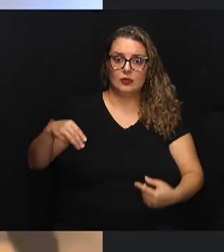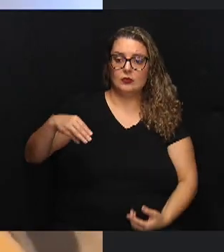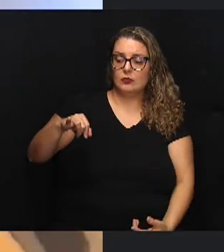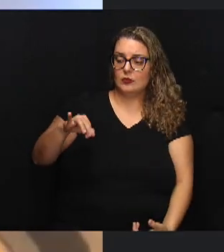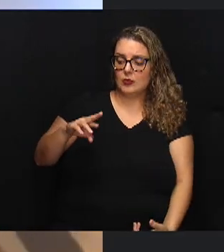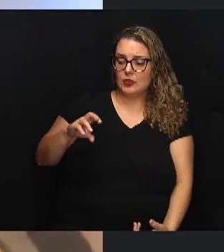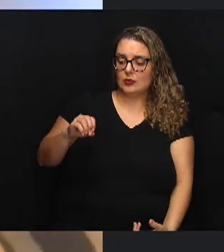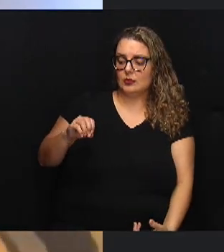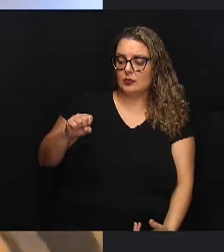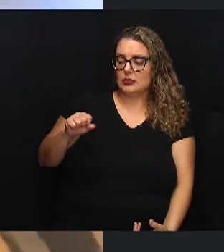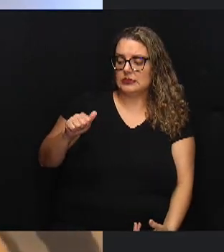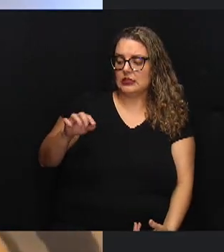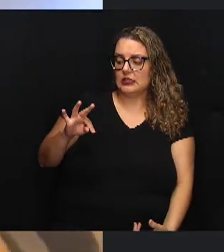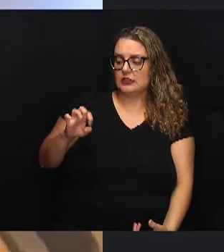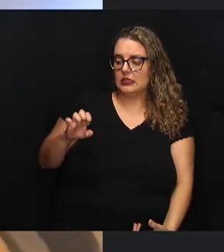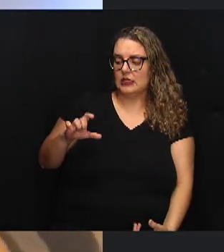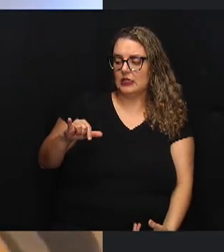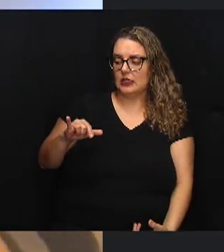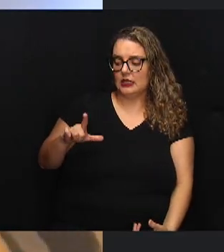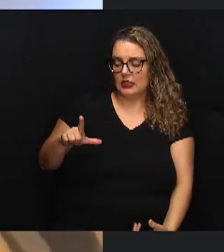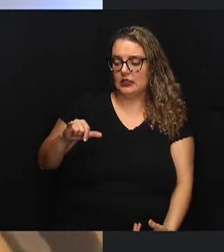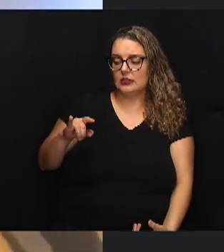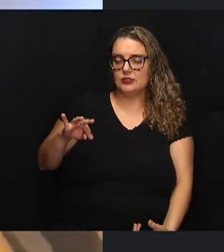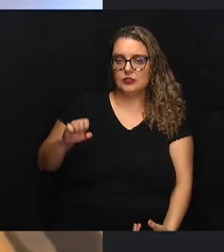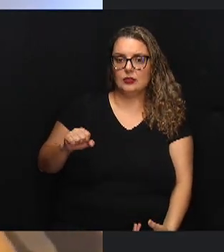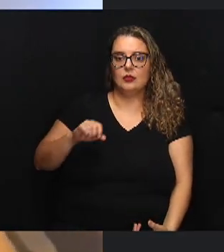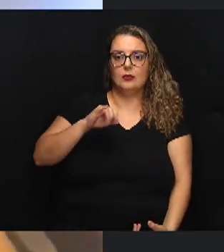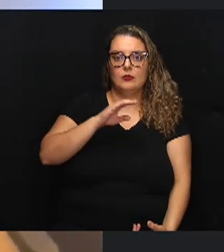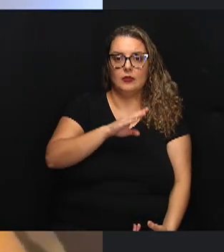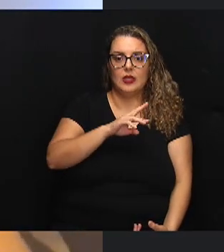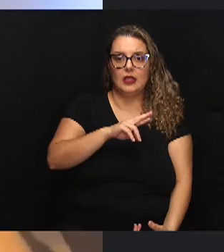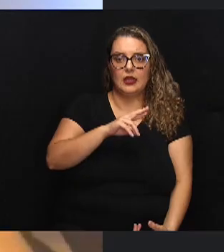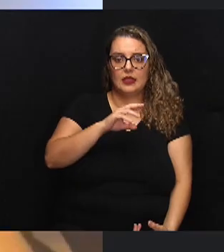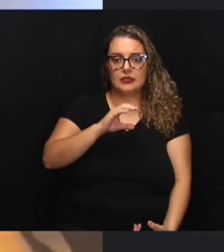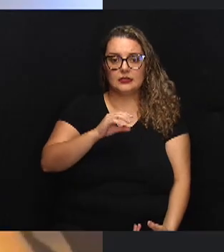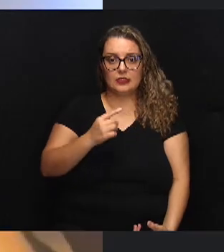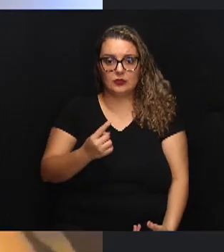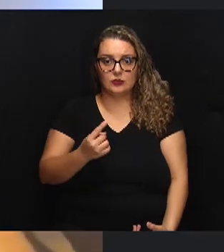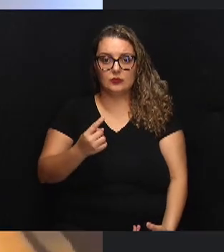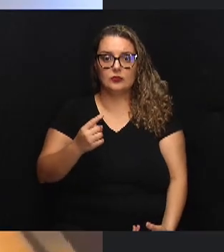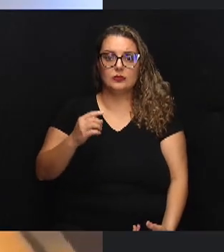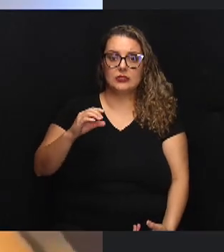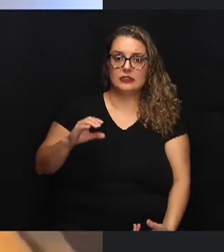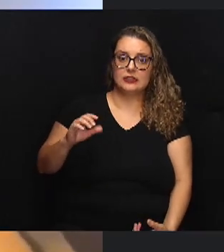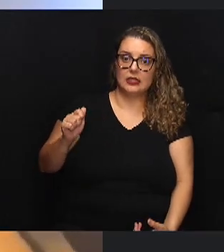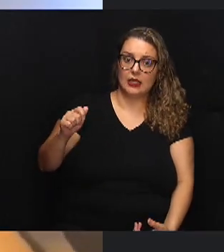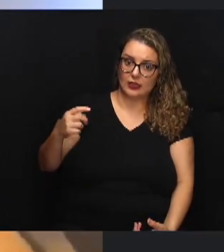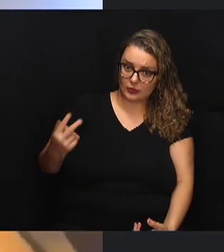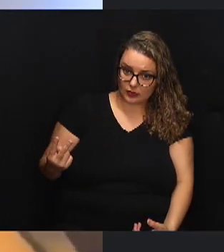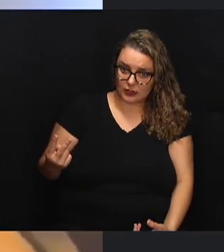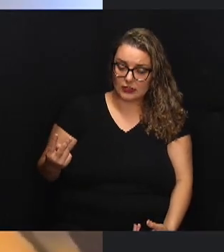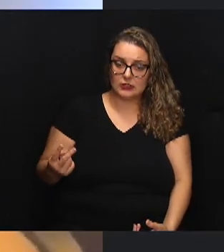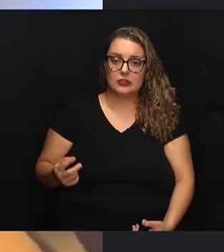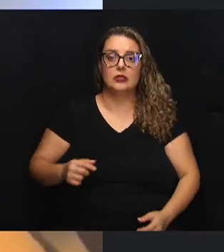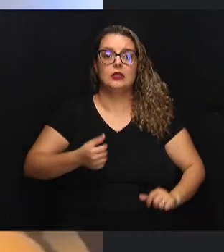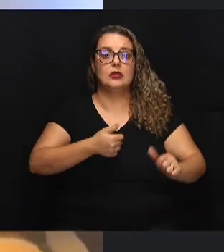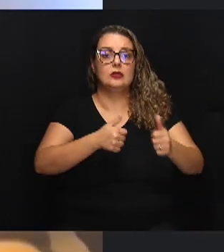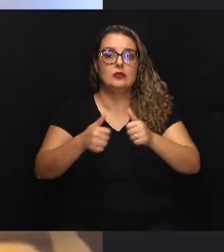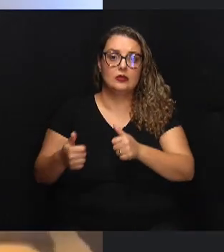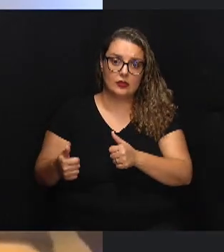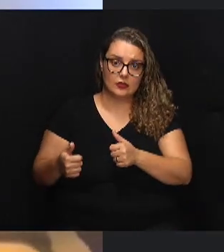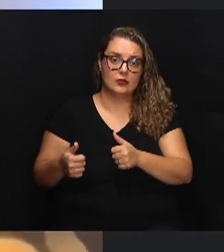microsatélites, o próprio BRCA1 e BRCA2, e eventualmente a gente tem feito uma avaliação